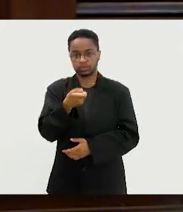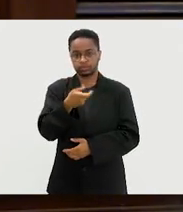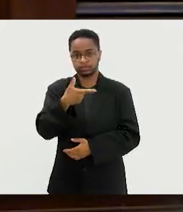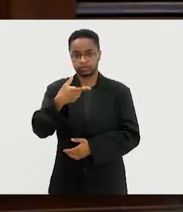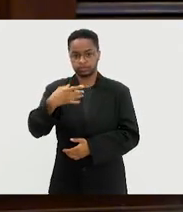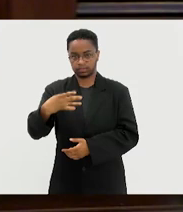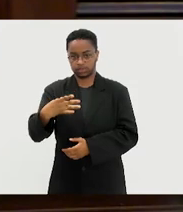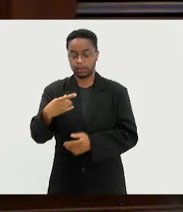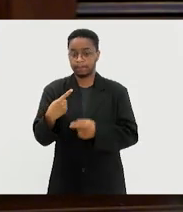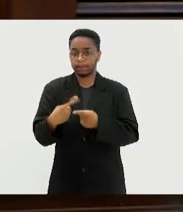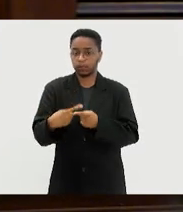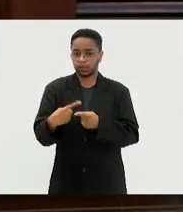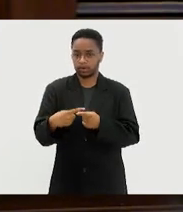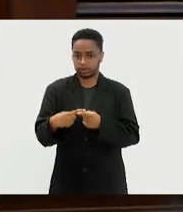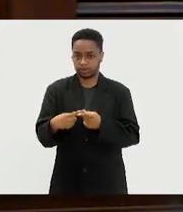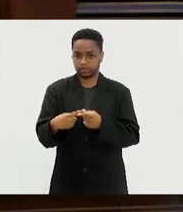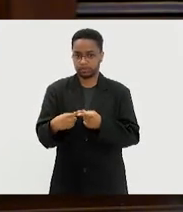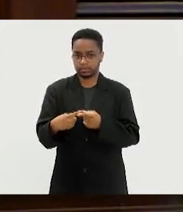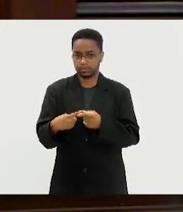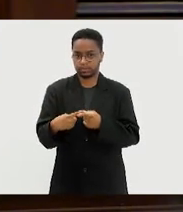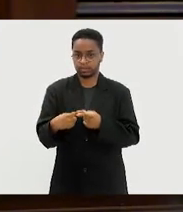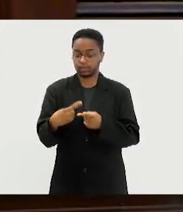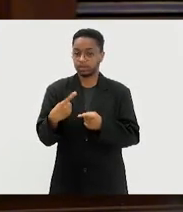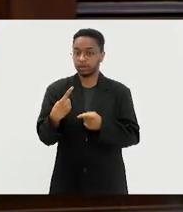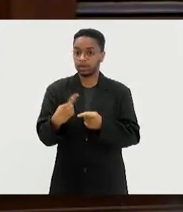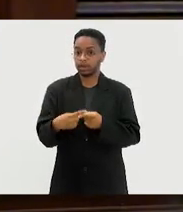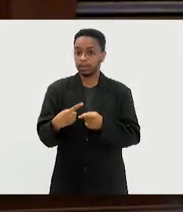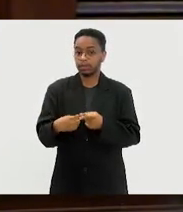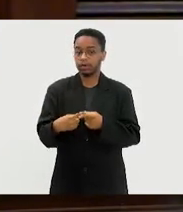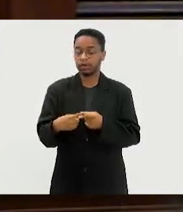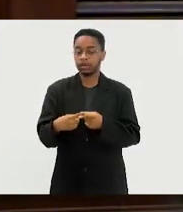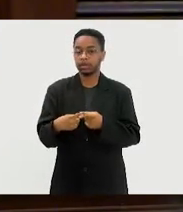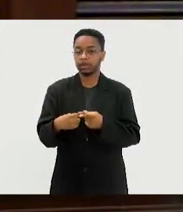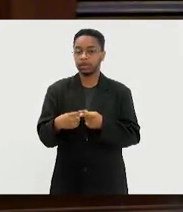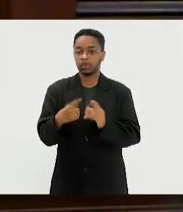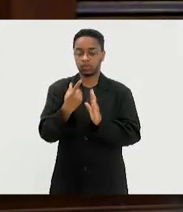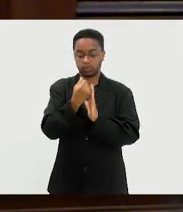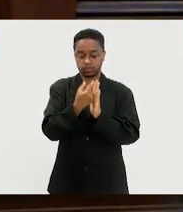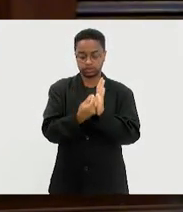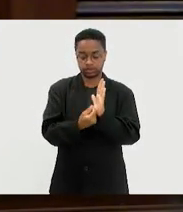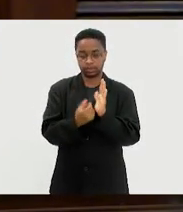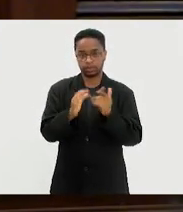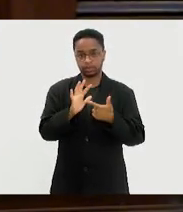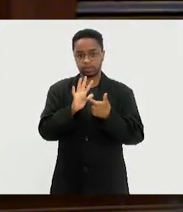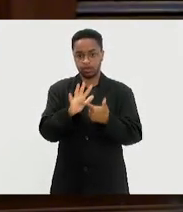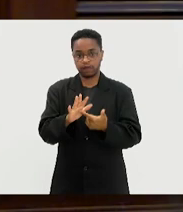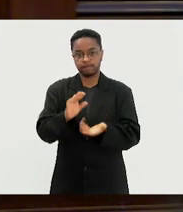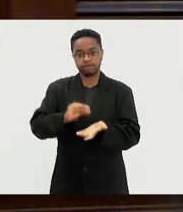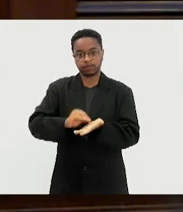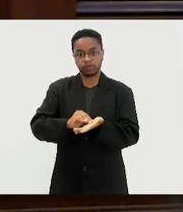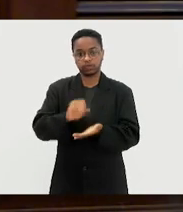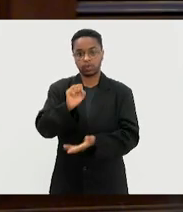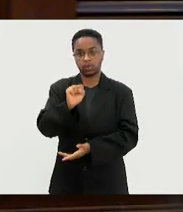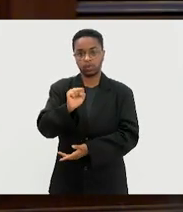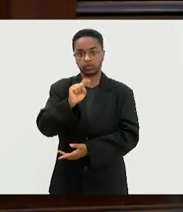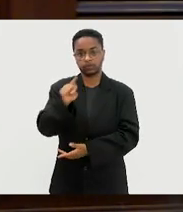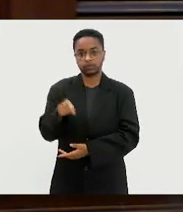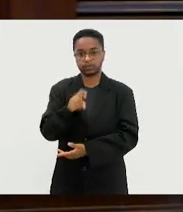quê? Porque o orçamento está prevendo um rombo de 8 bilhões e meio, isto